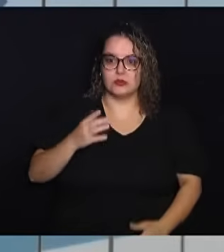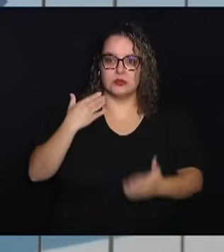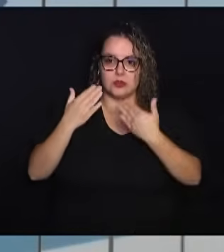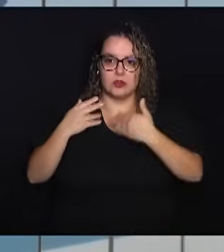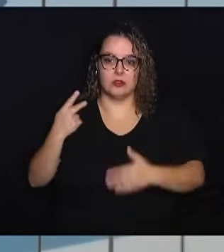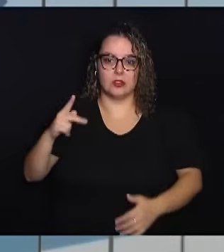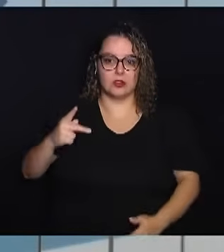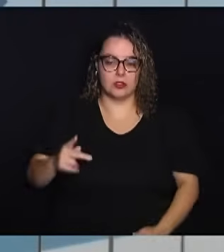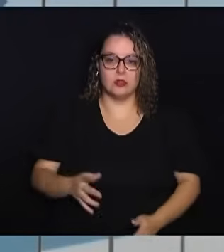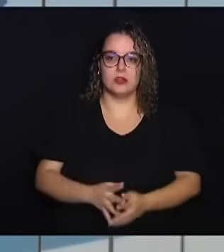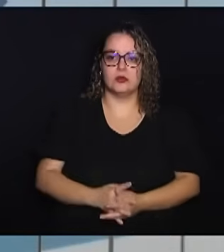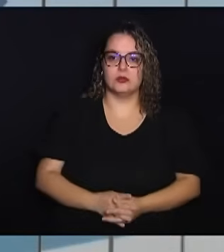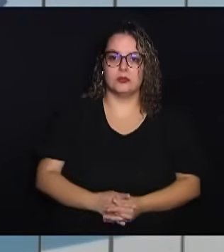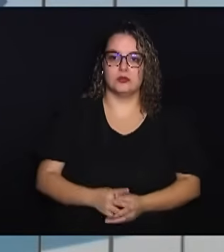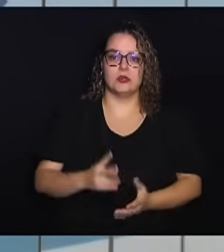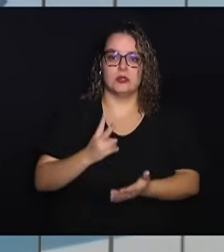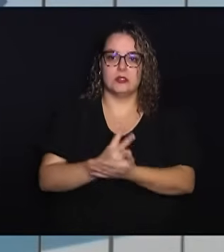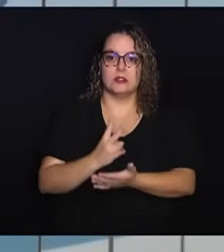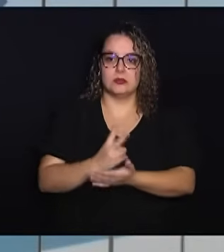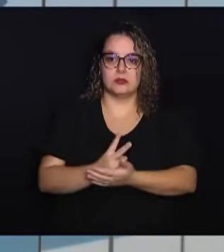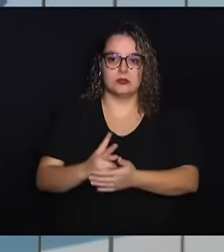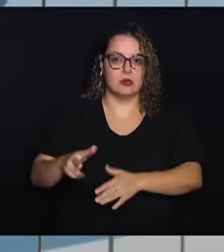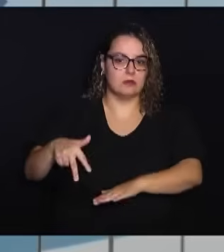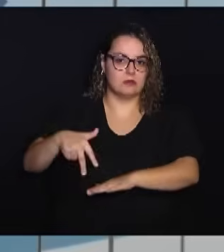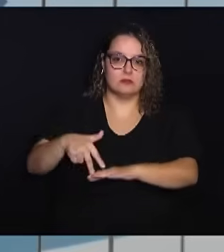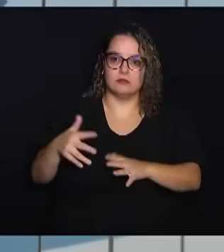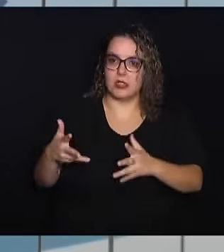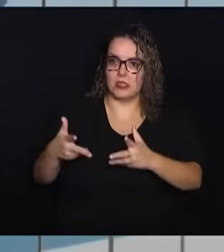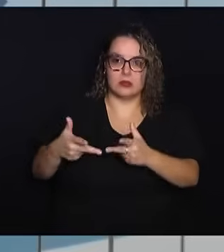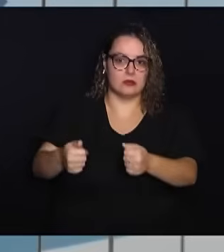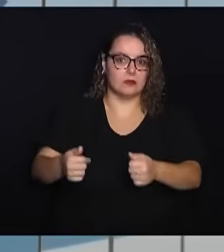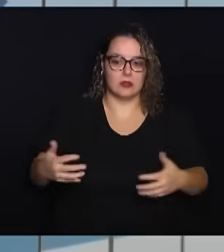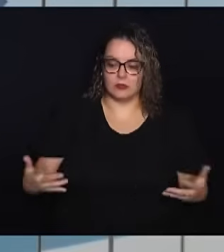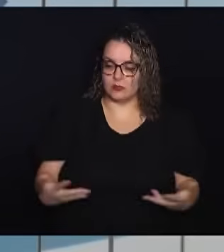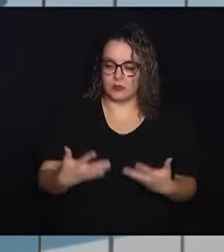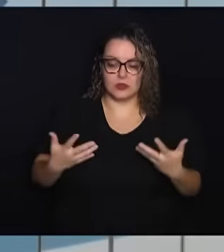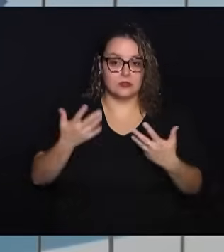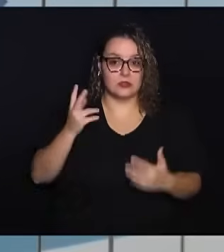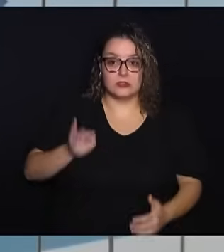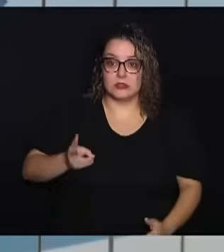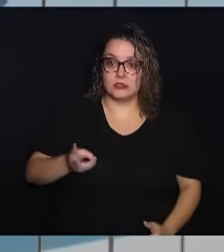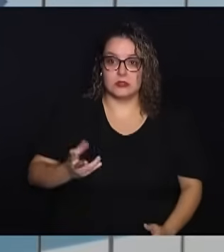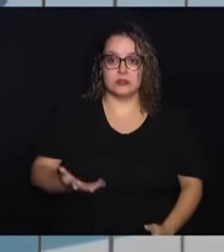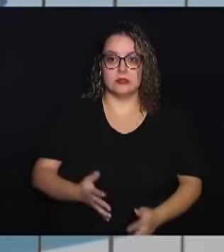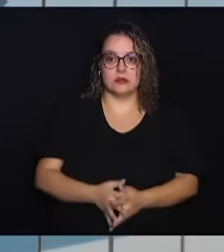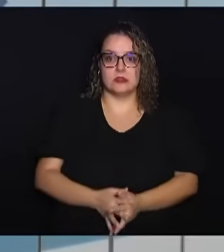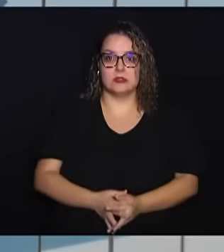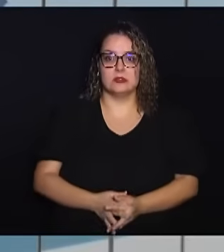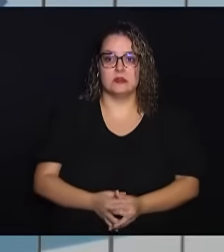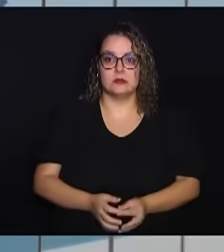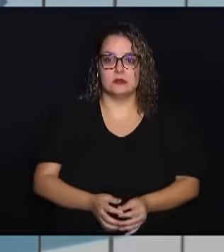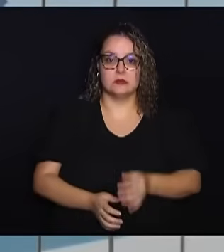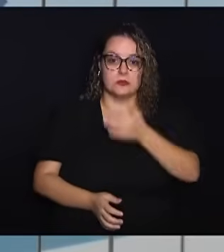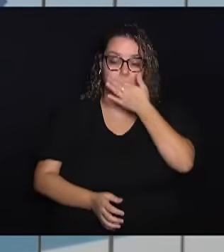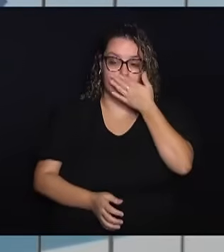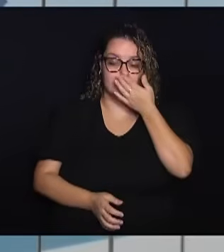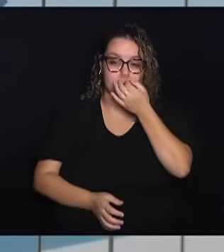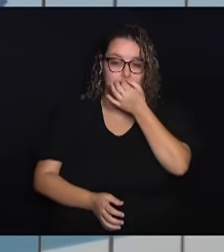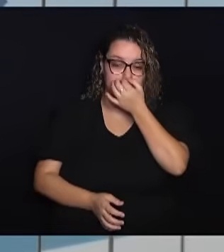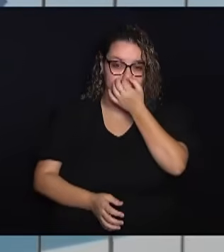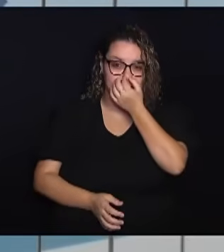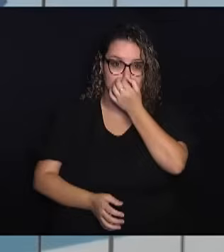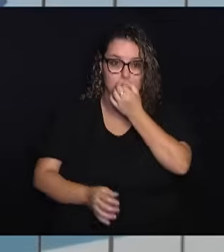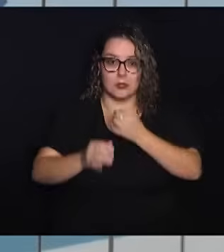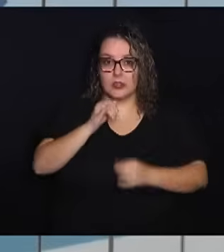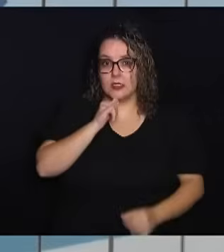ele sempre foi um cara assim que me motivava, sabe? Tipo, a energia que ele